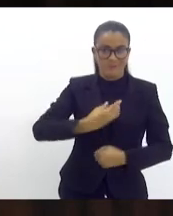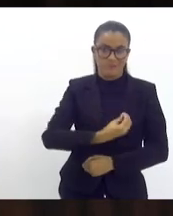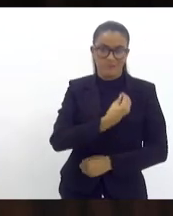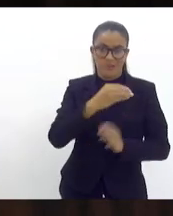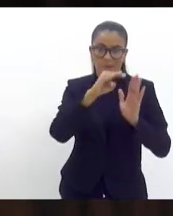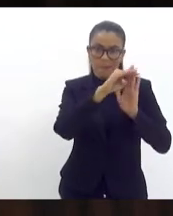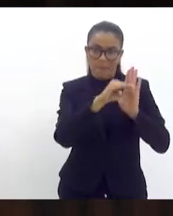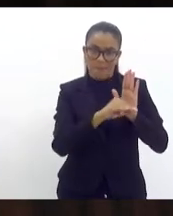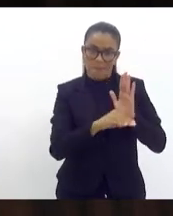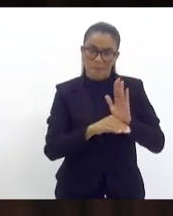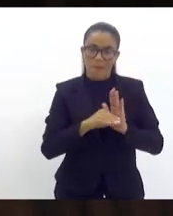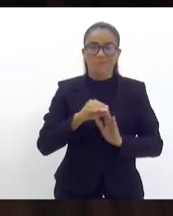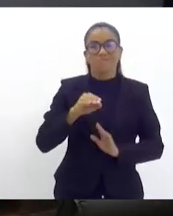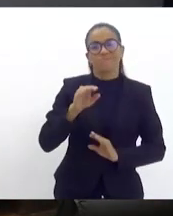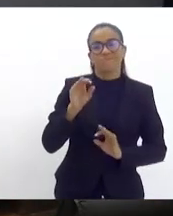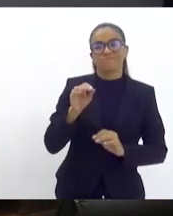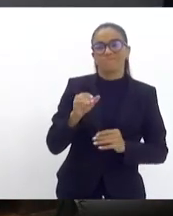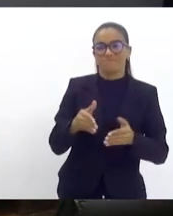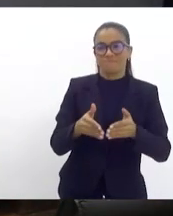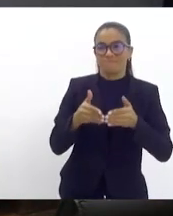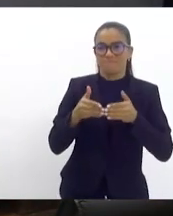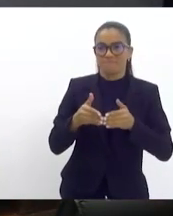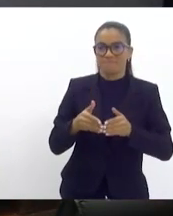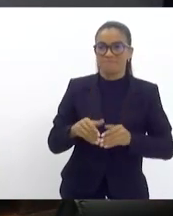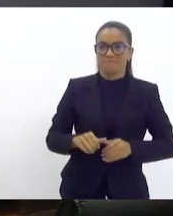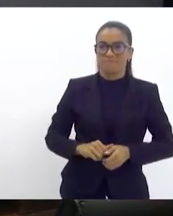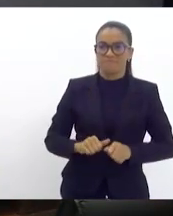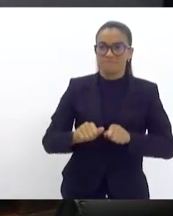está suspenso a sessão